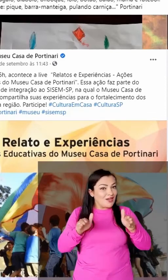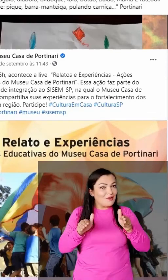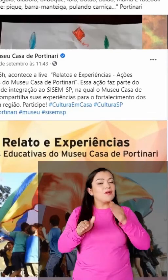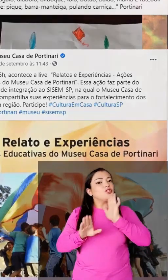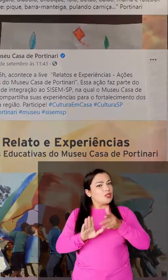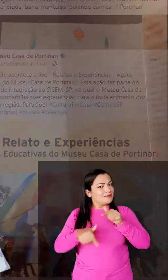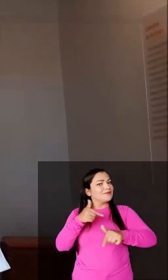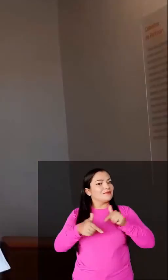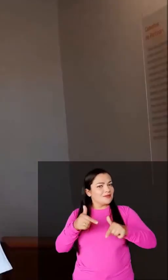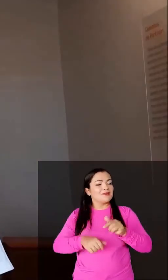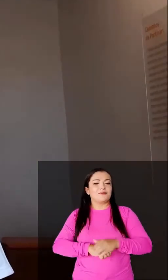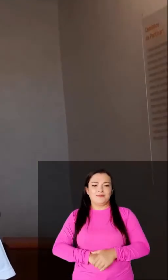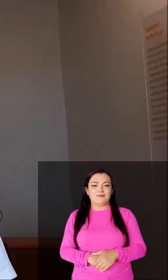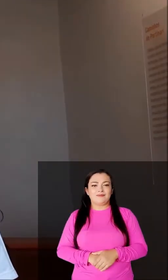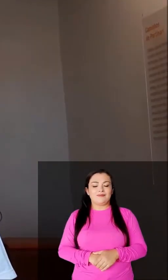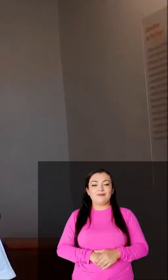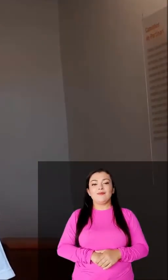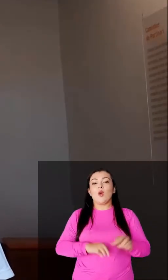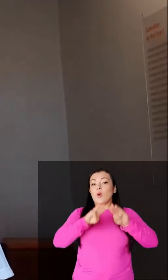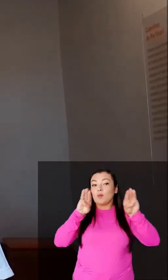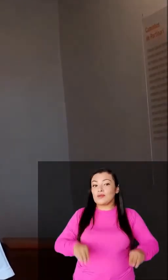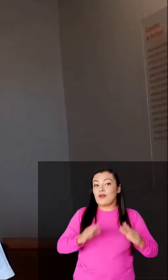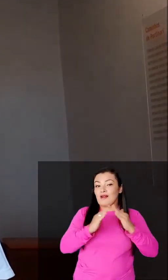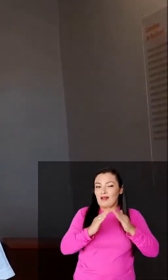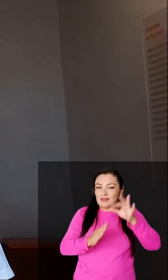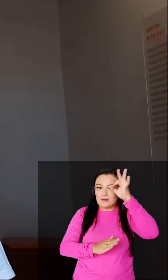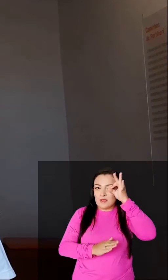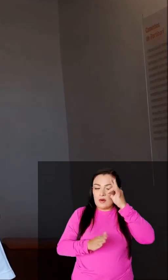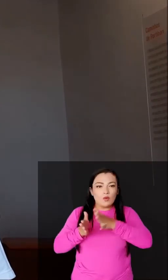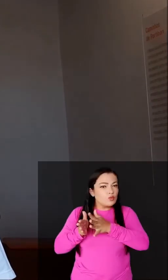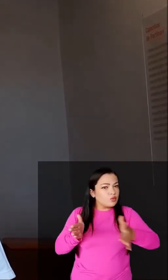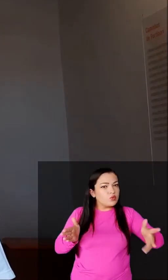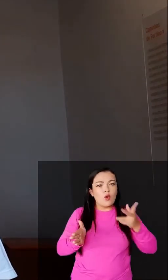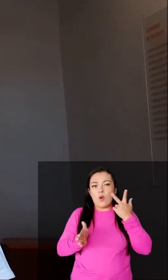reabertura. O Museu Casa de Portinari conservou-se